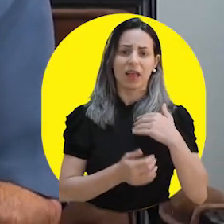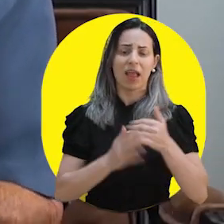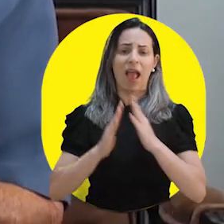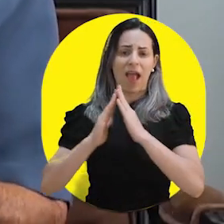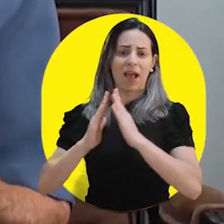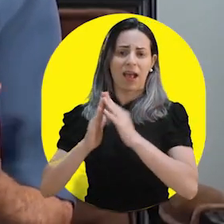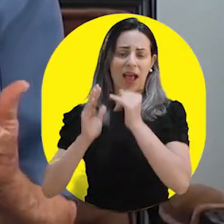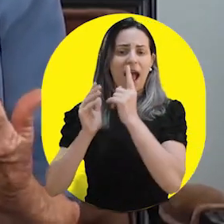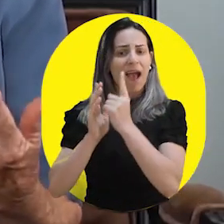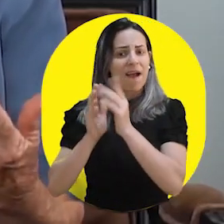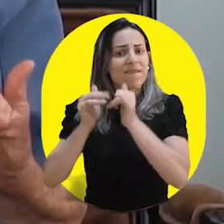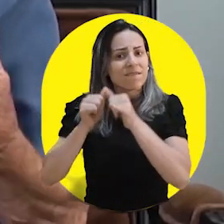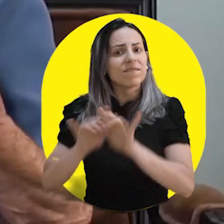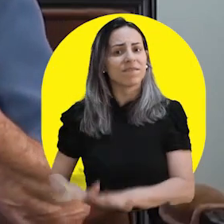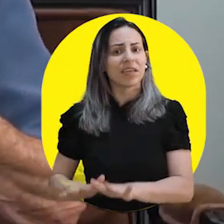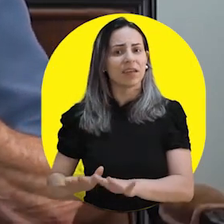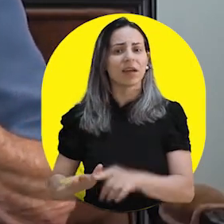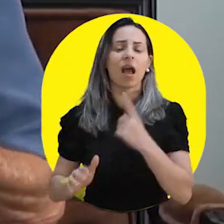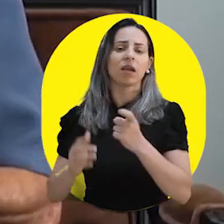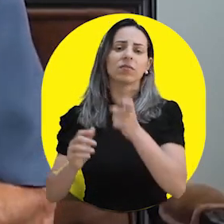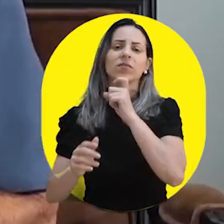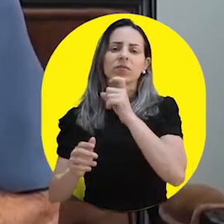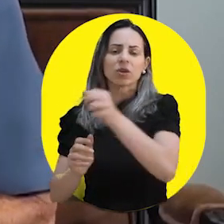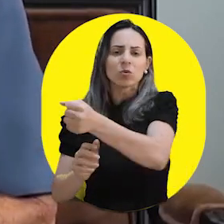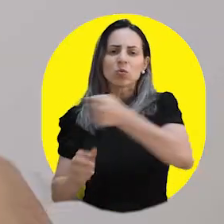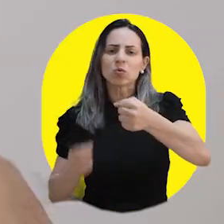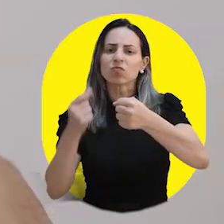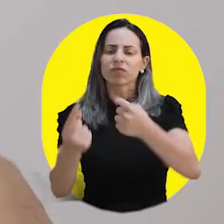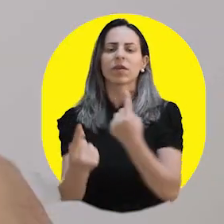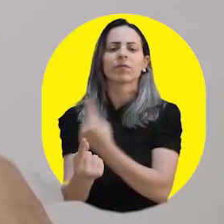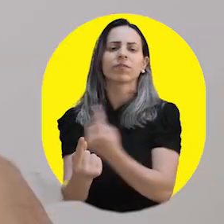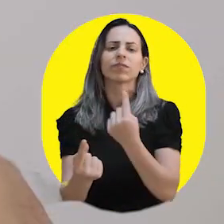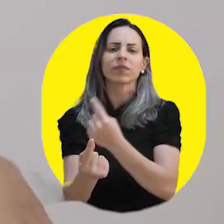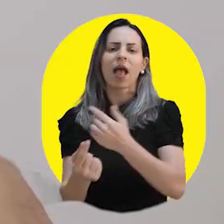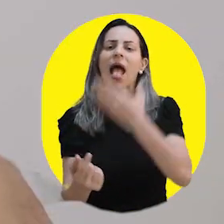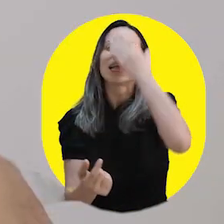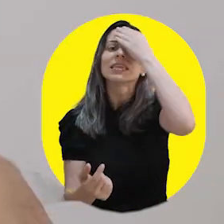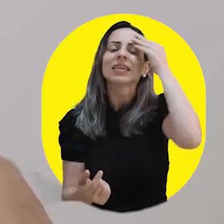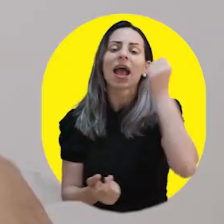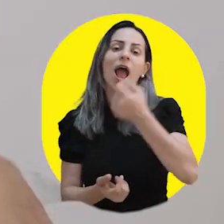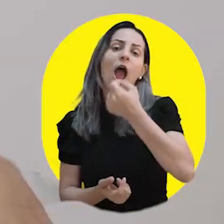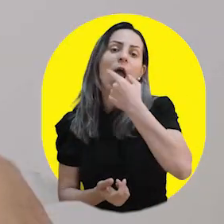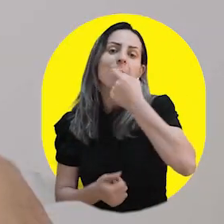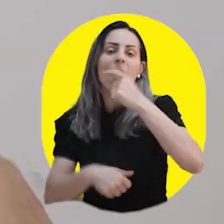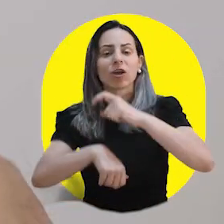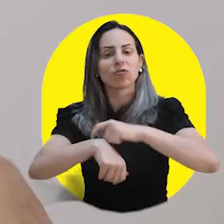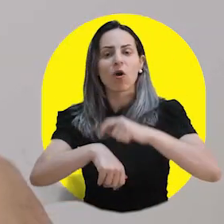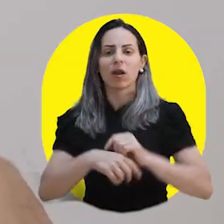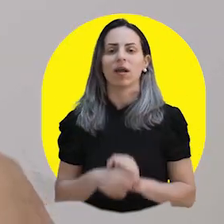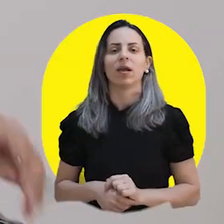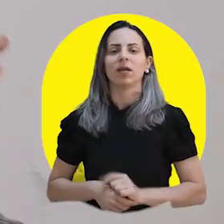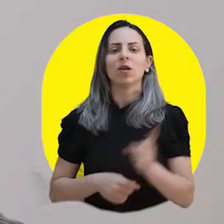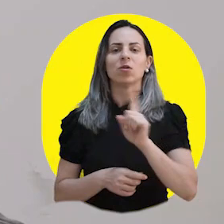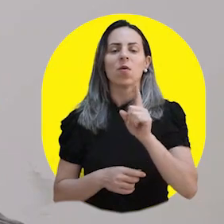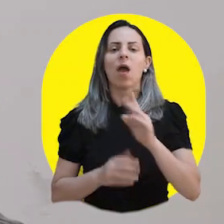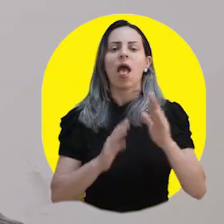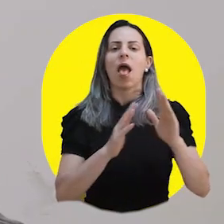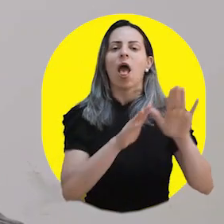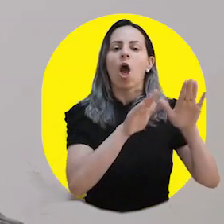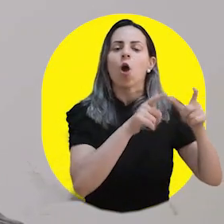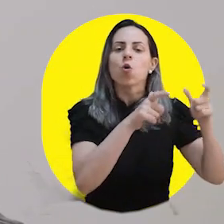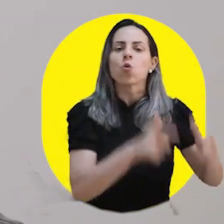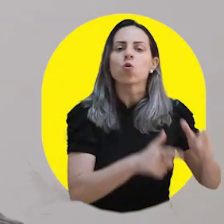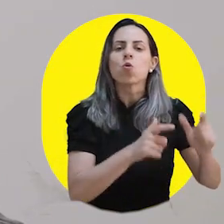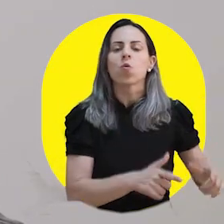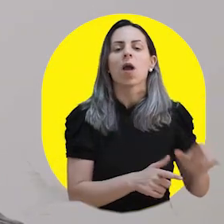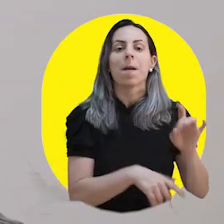eu deixasse em casa, ela ia esquentar no micro-ondas, de repente não dava certo. Lembrar do remédio? Que esquece. Não é um lugar para tratar